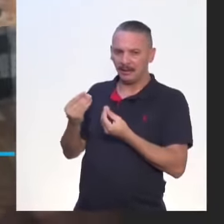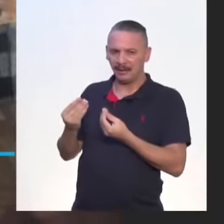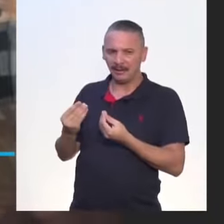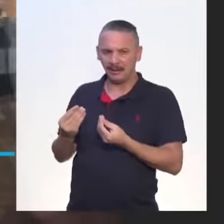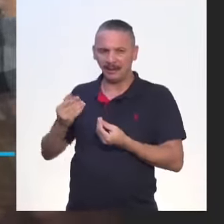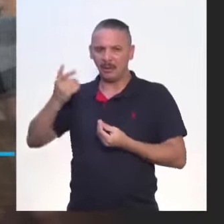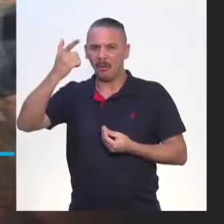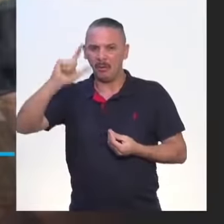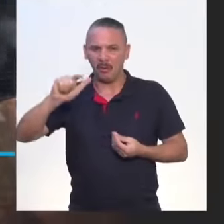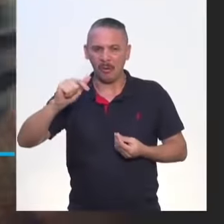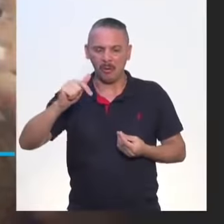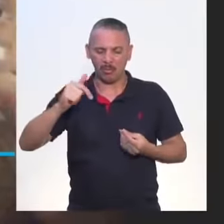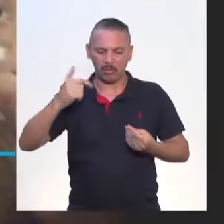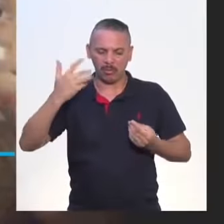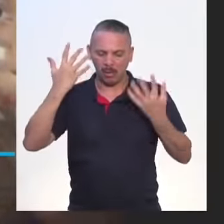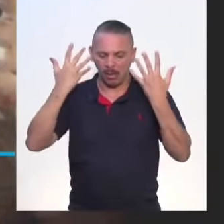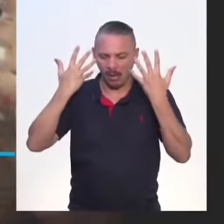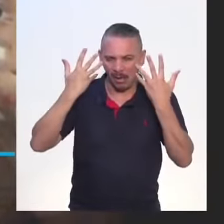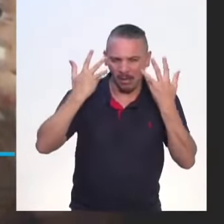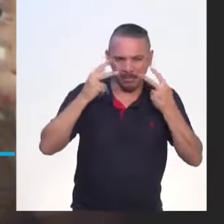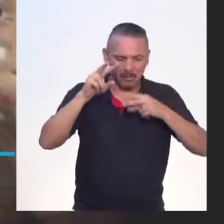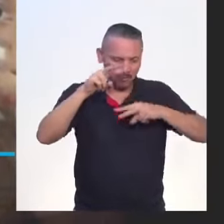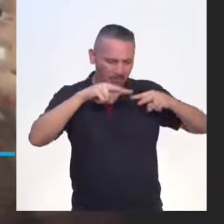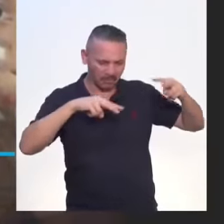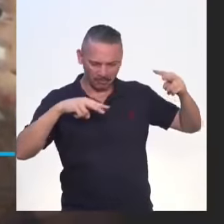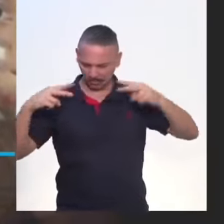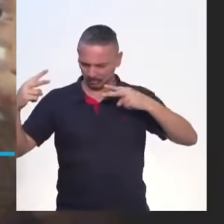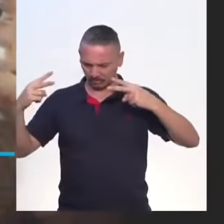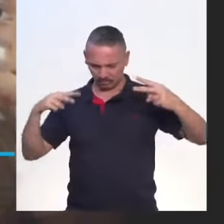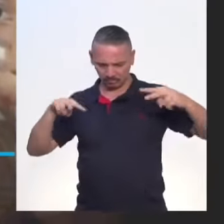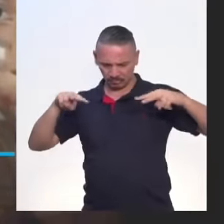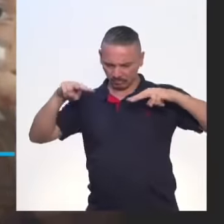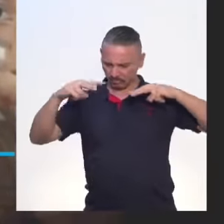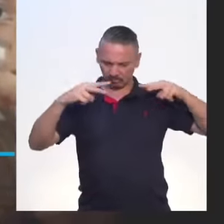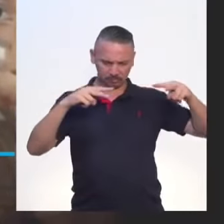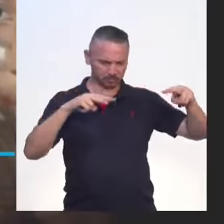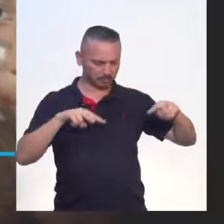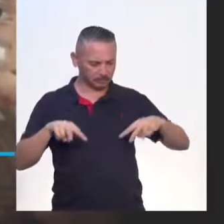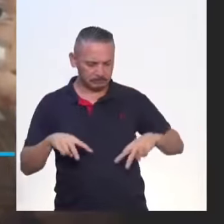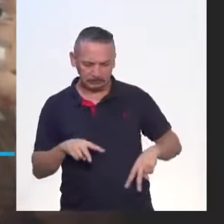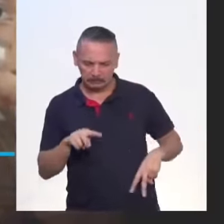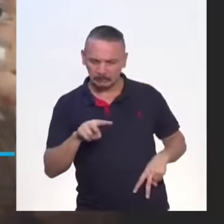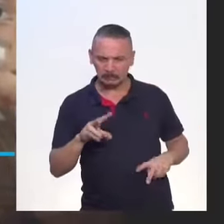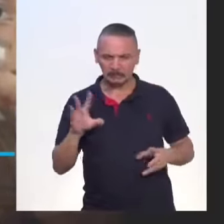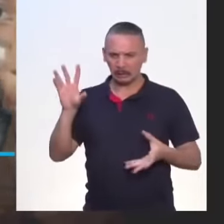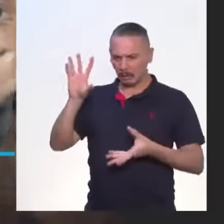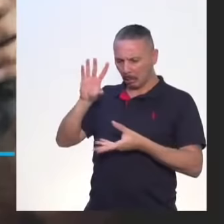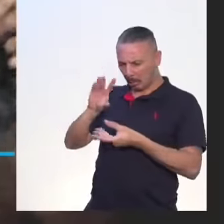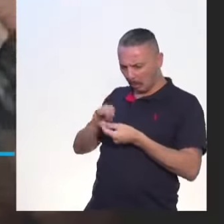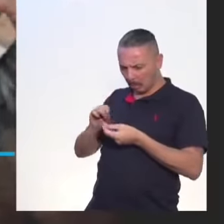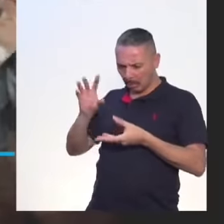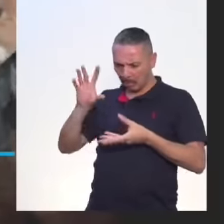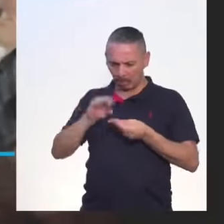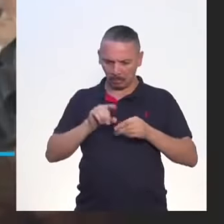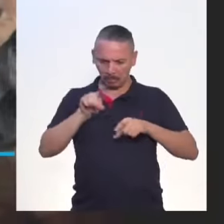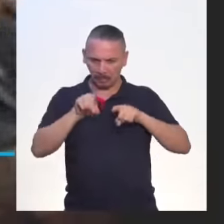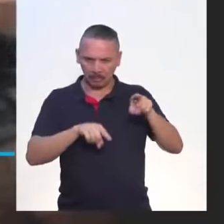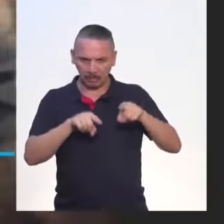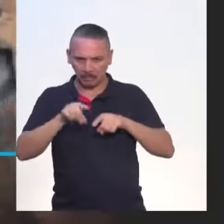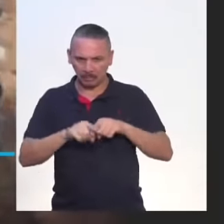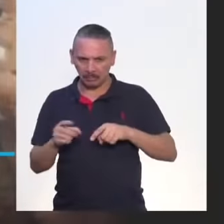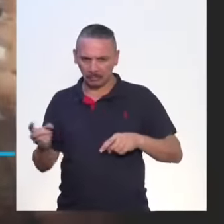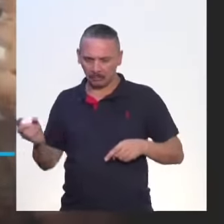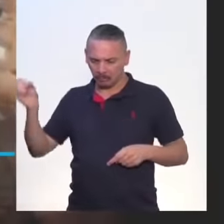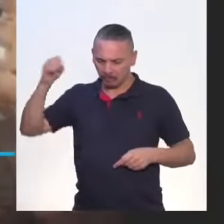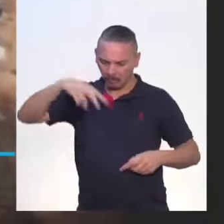todos os outros seres viram ele checando com aquele negócio lá, foram logo percebendo que era noite, estava ali dentro, aí começaram a pular em cima dele,